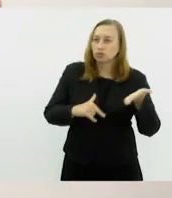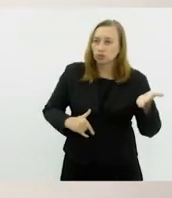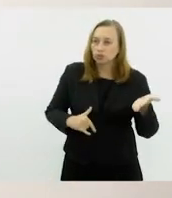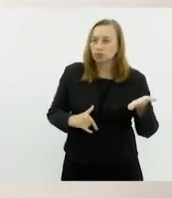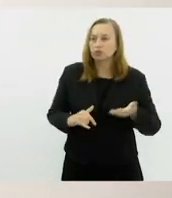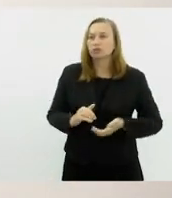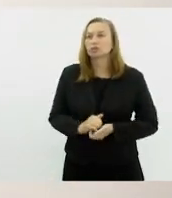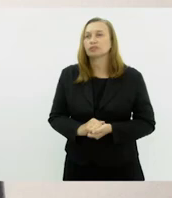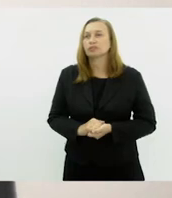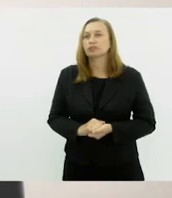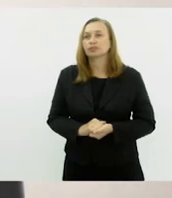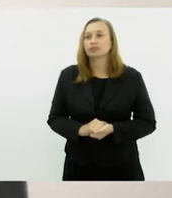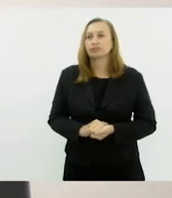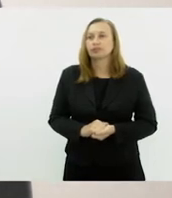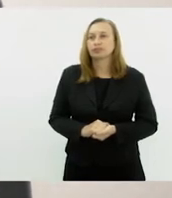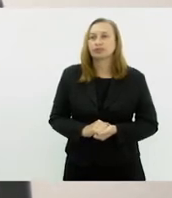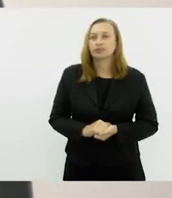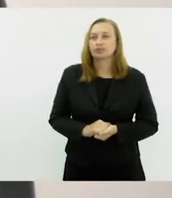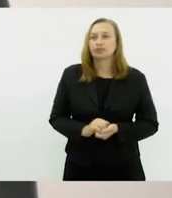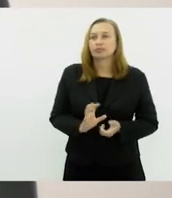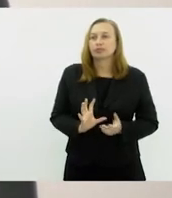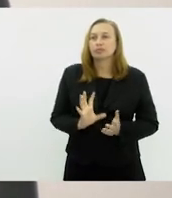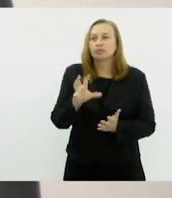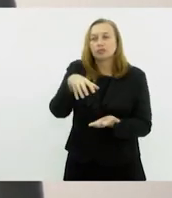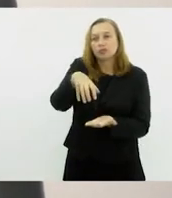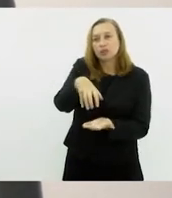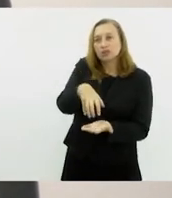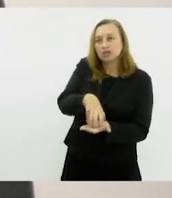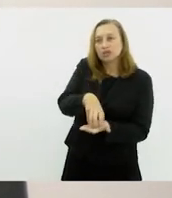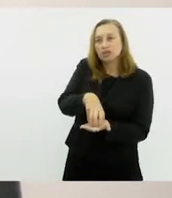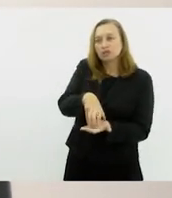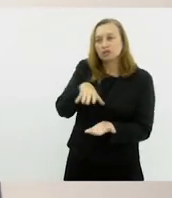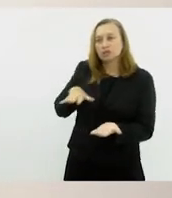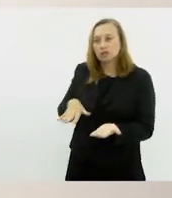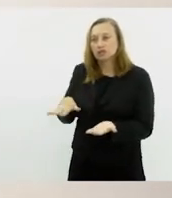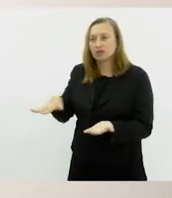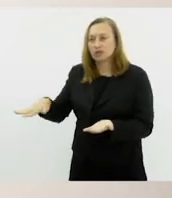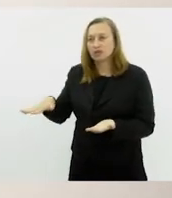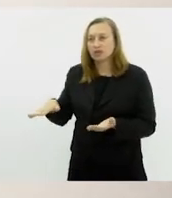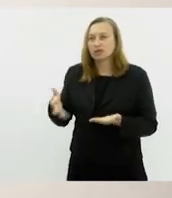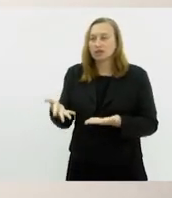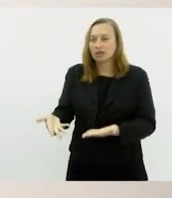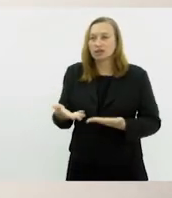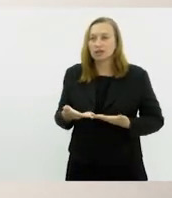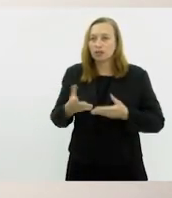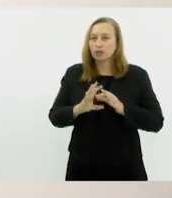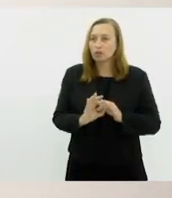enfim a gente é um centro de comunidade onde a gente recebe com